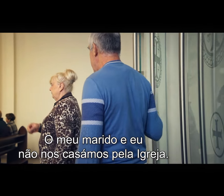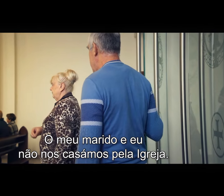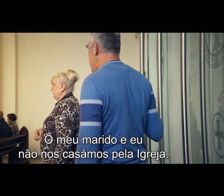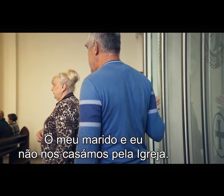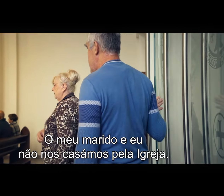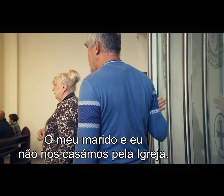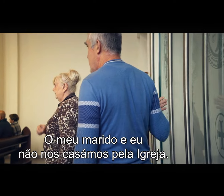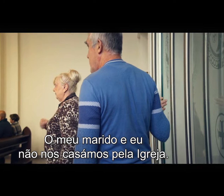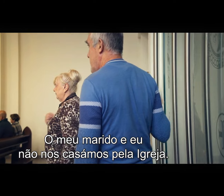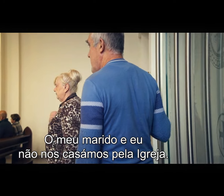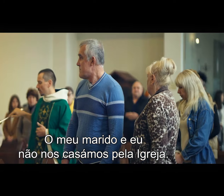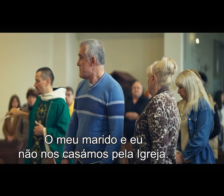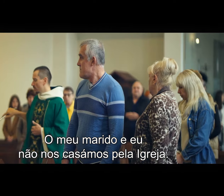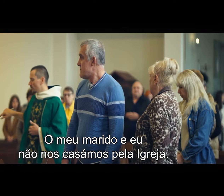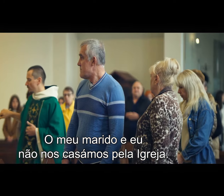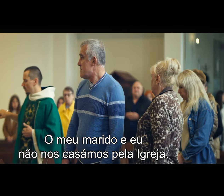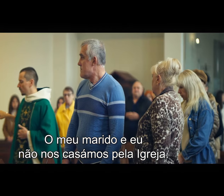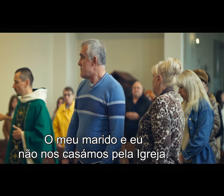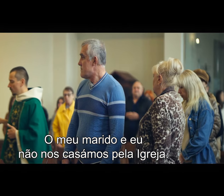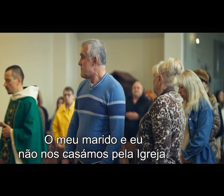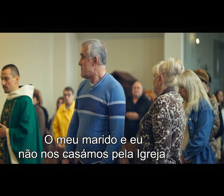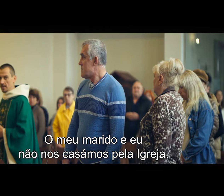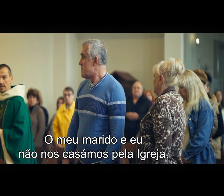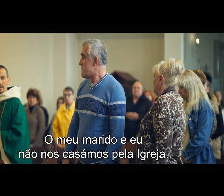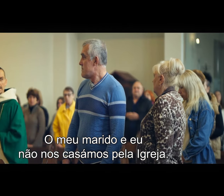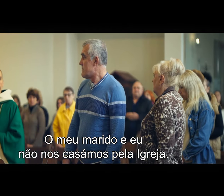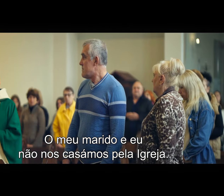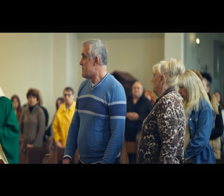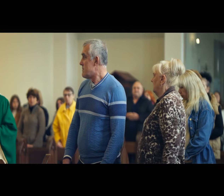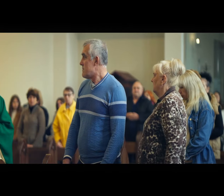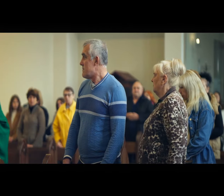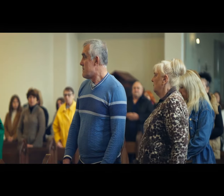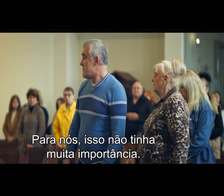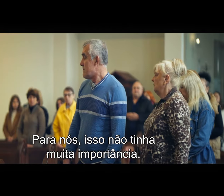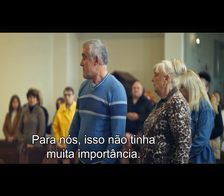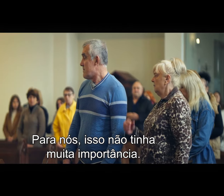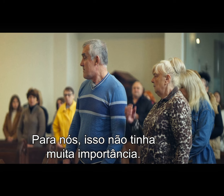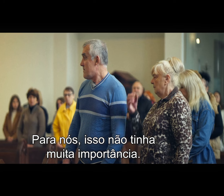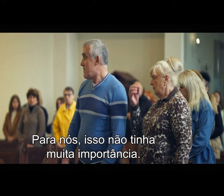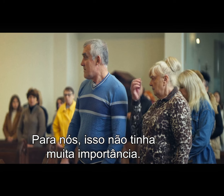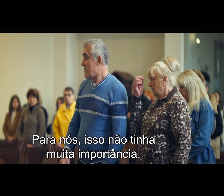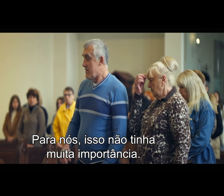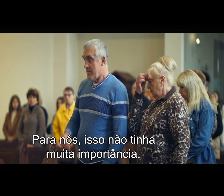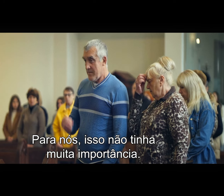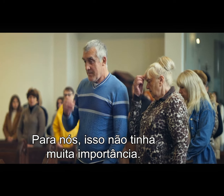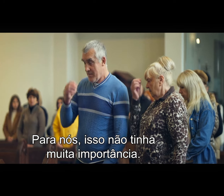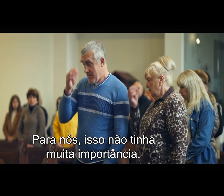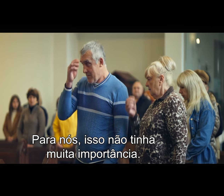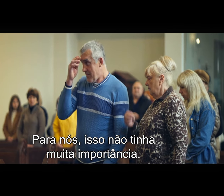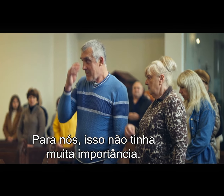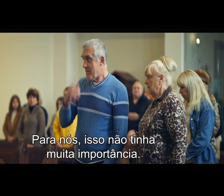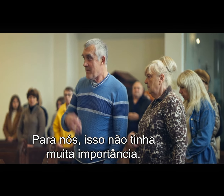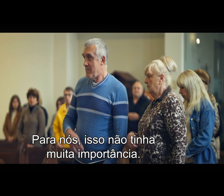Nós, como um homem, não ficamos convidados. Nós não damos isso